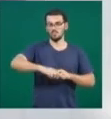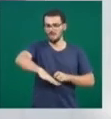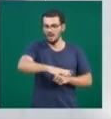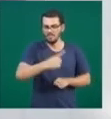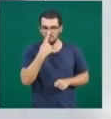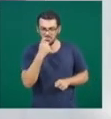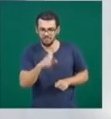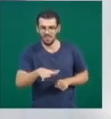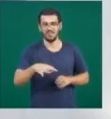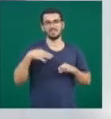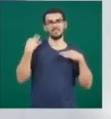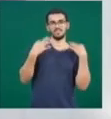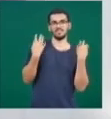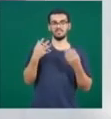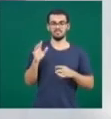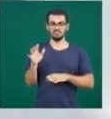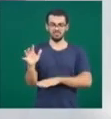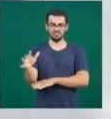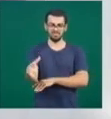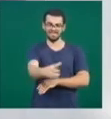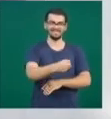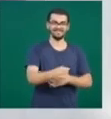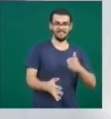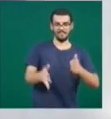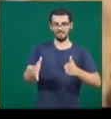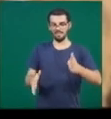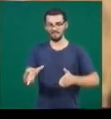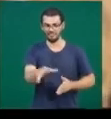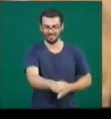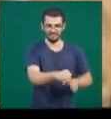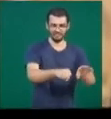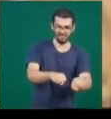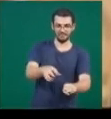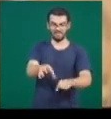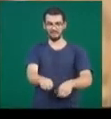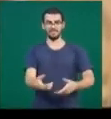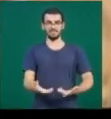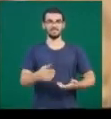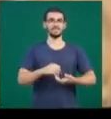espaços abertos, especialmente locais turísticos.